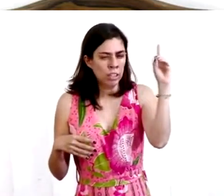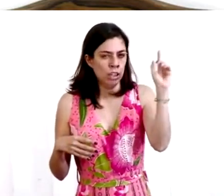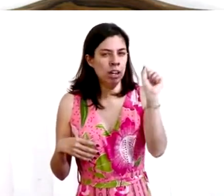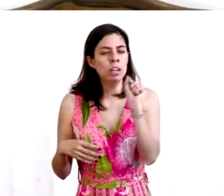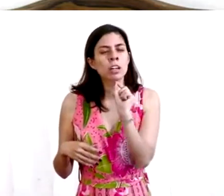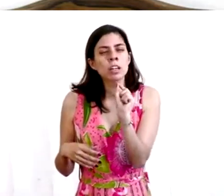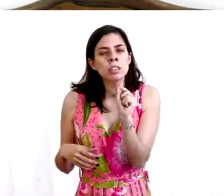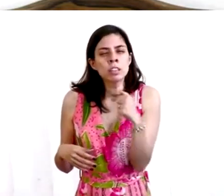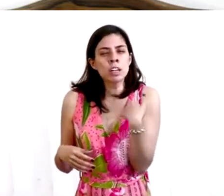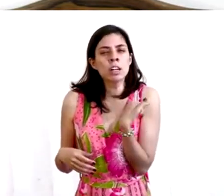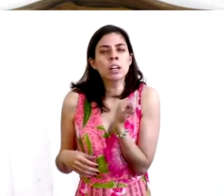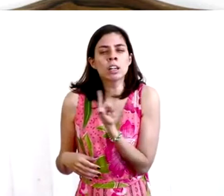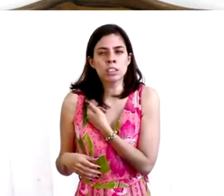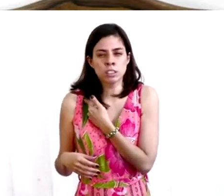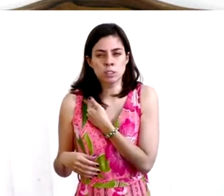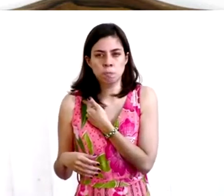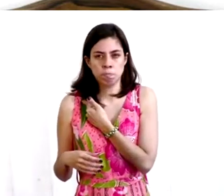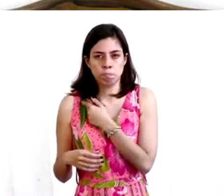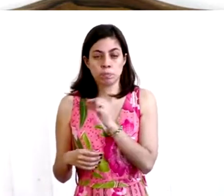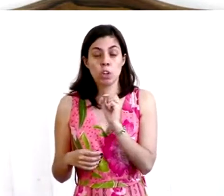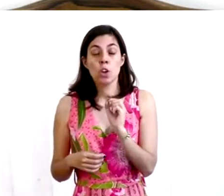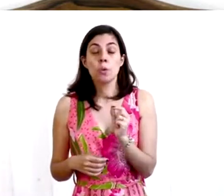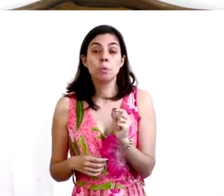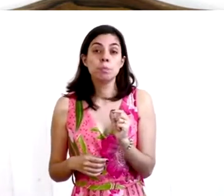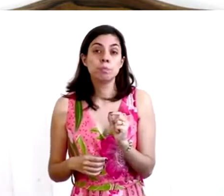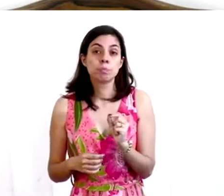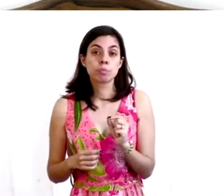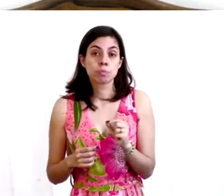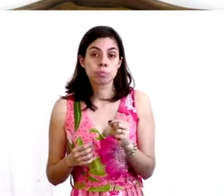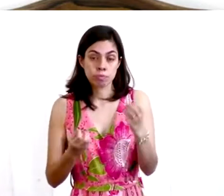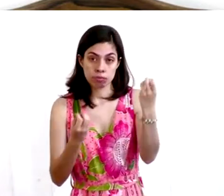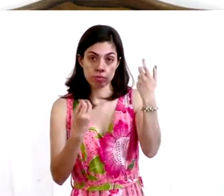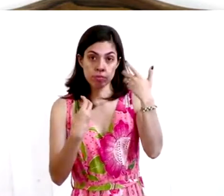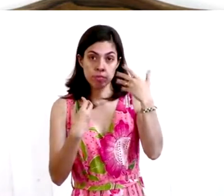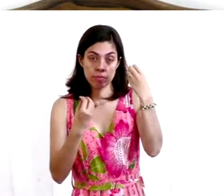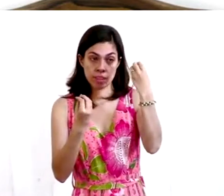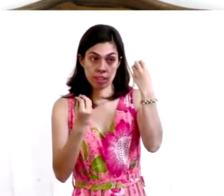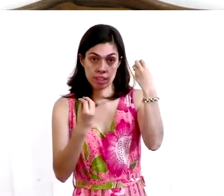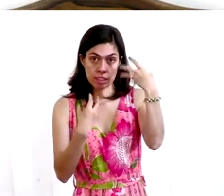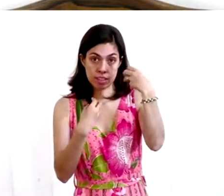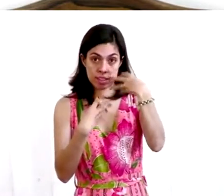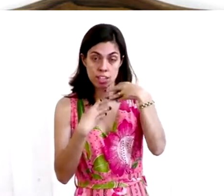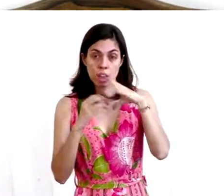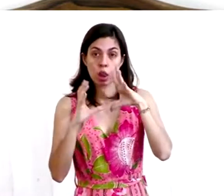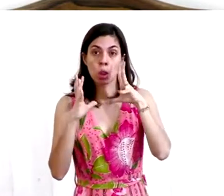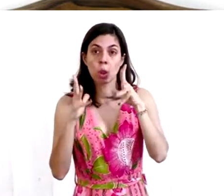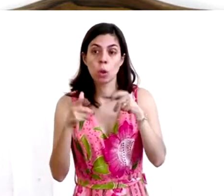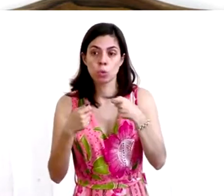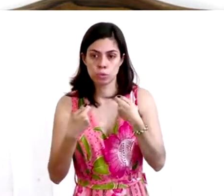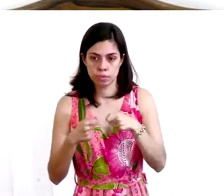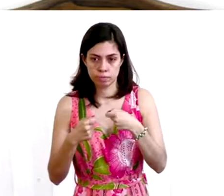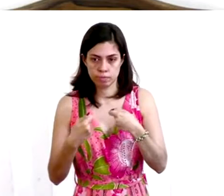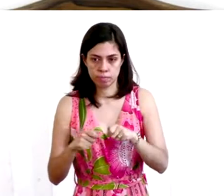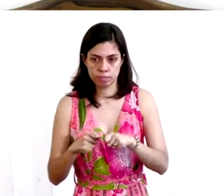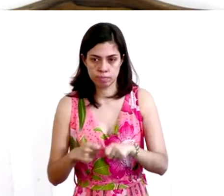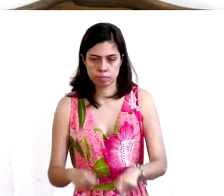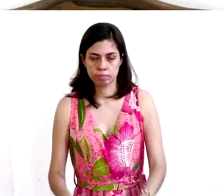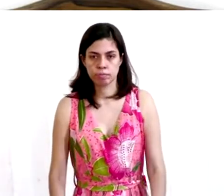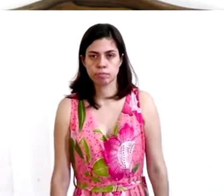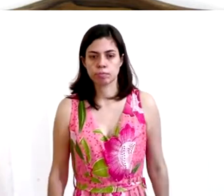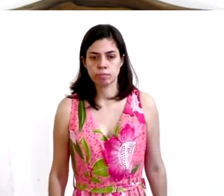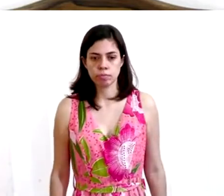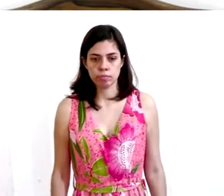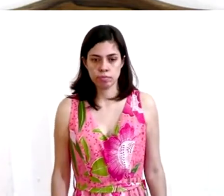nós sempre pedimos aos novos, aqueles que estão começando na fé, que leiam o Evangelho de João. O presbítero Célio, na